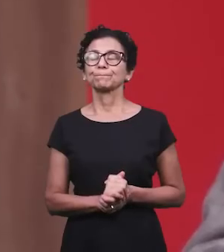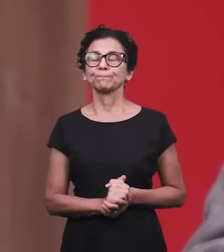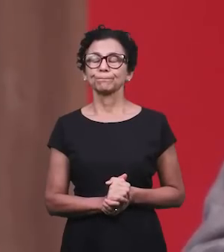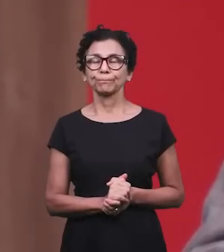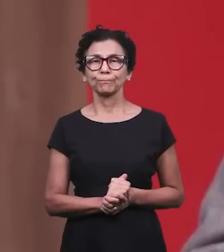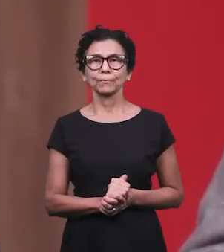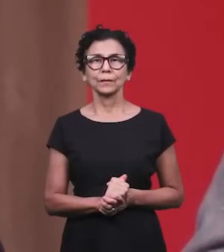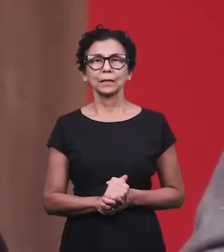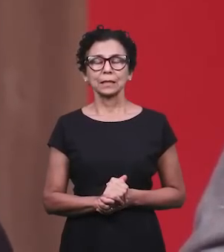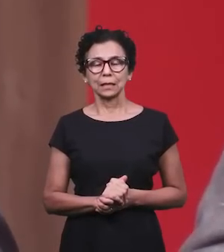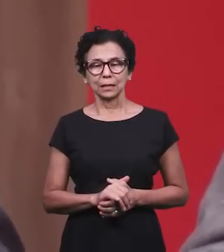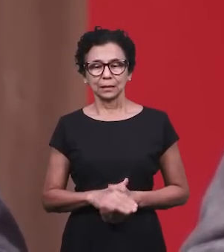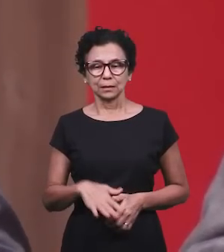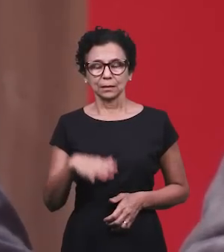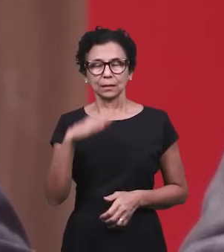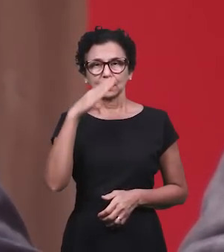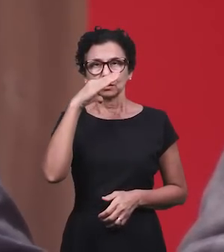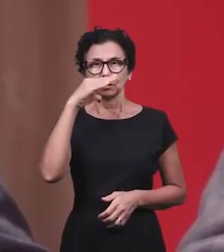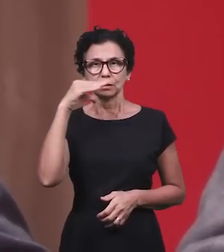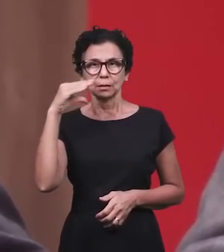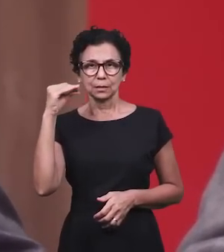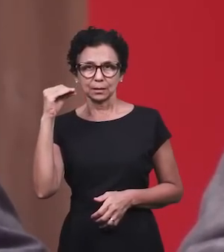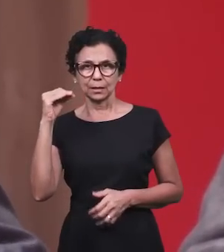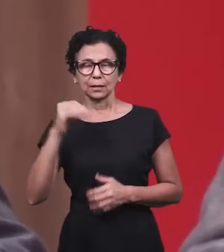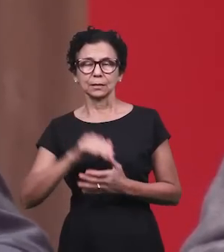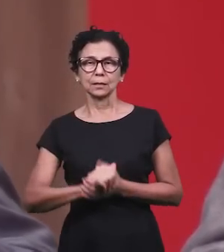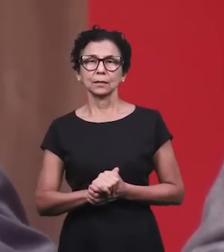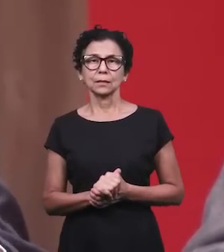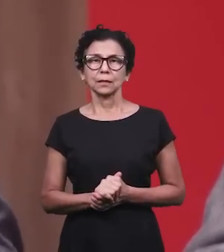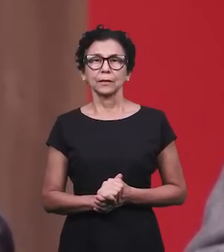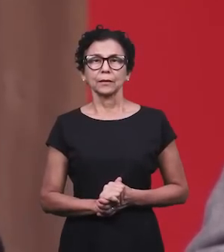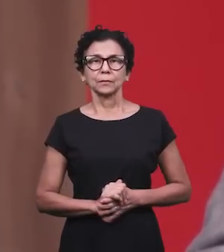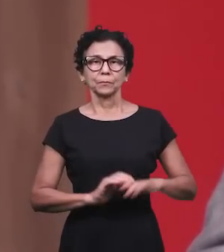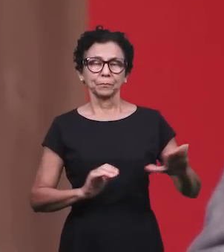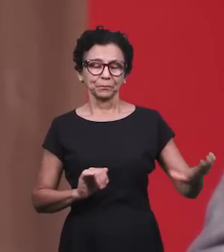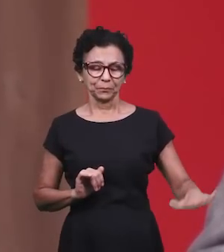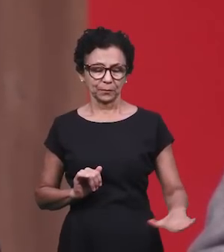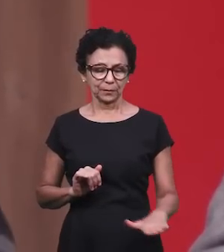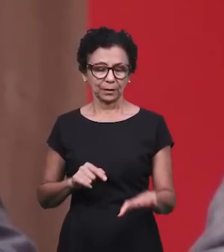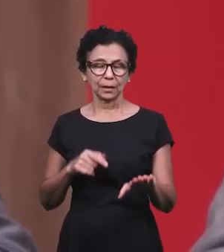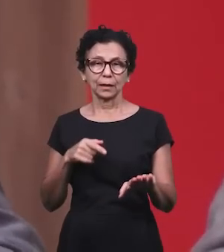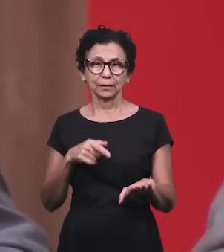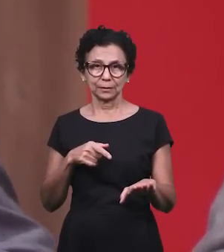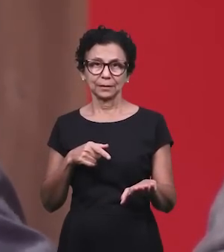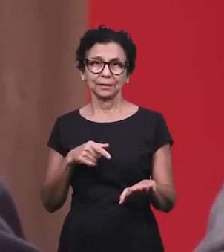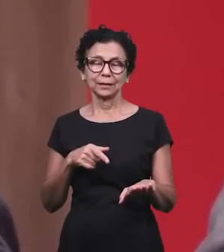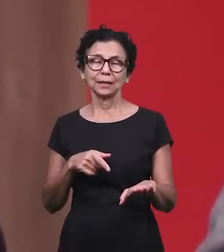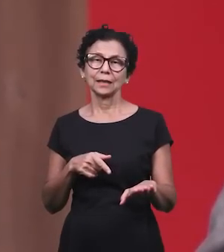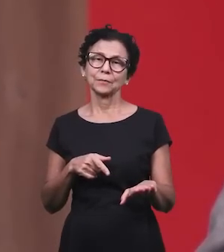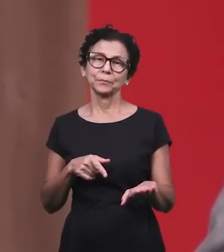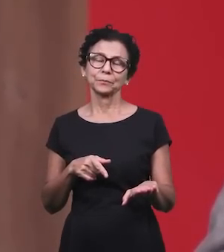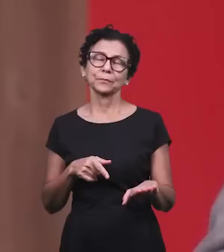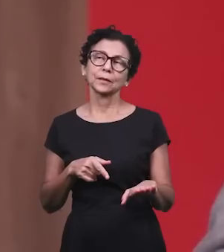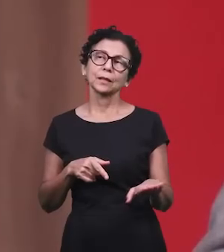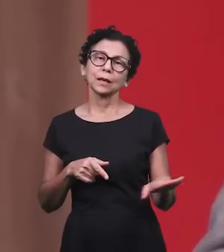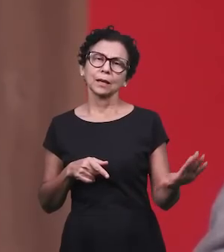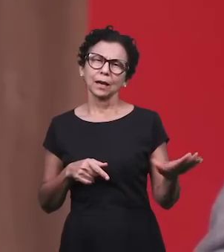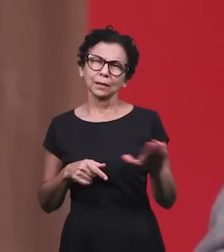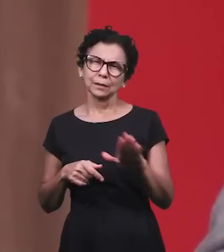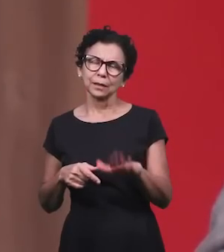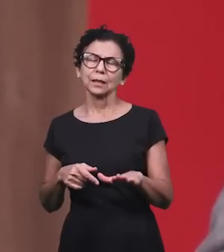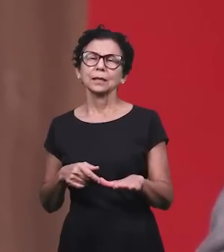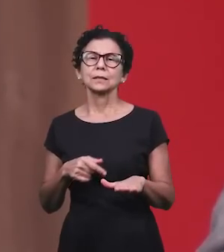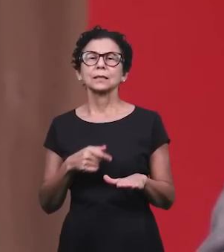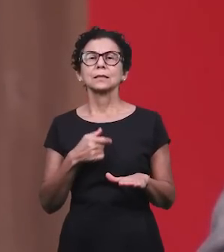uma transição, né, da infância, onde os pais têm todo o controle, né, tem todo o governo